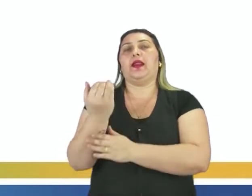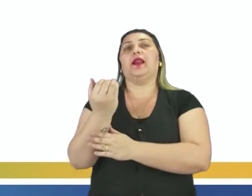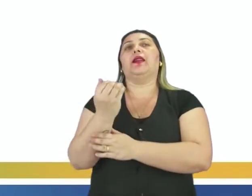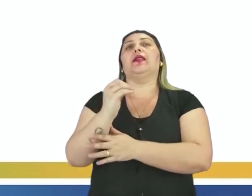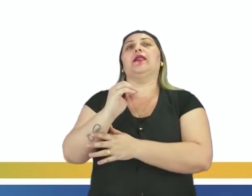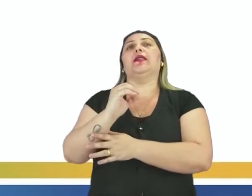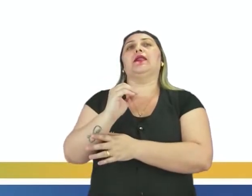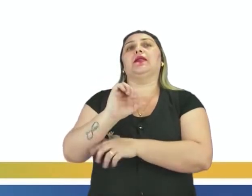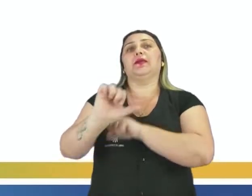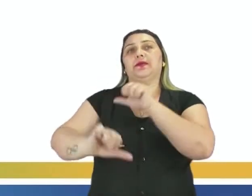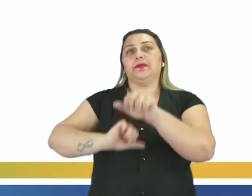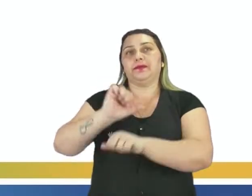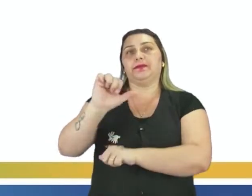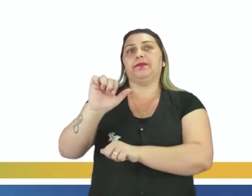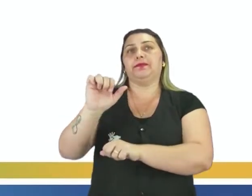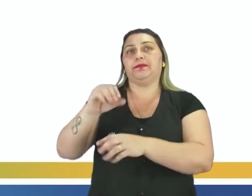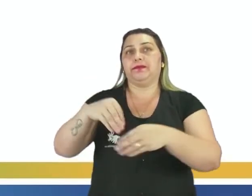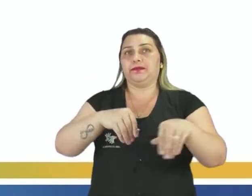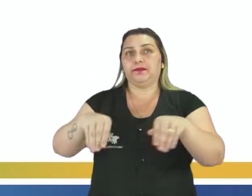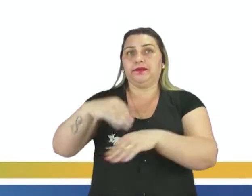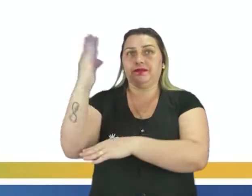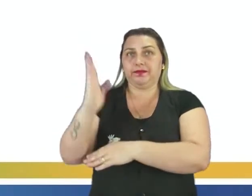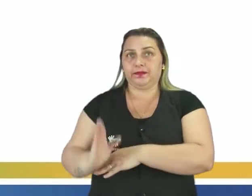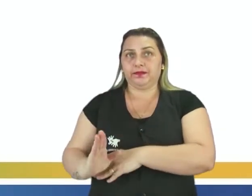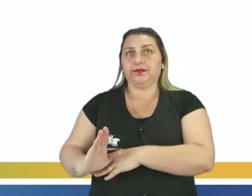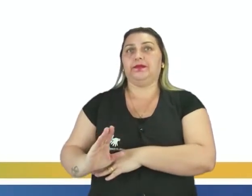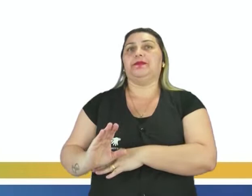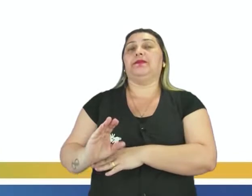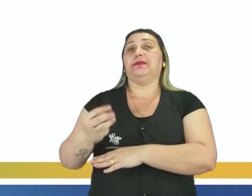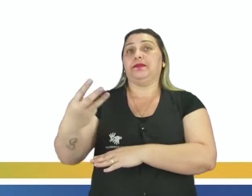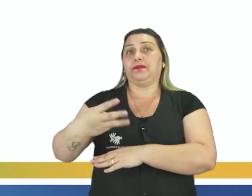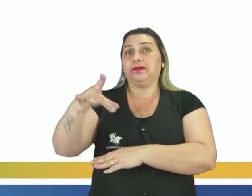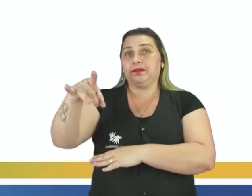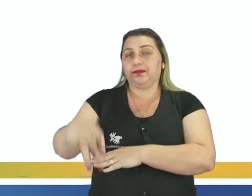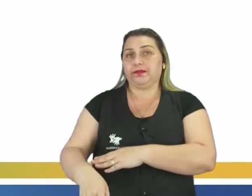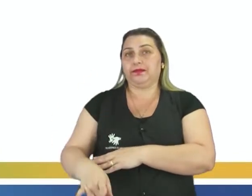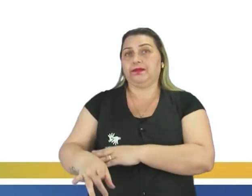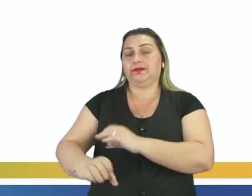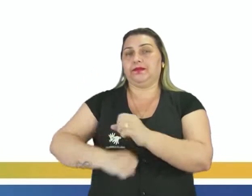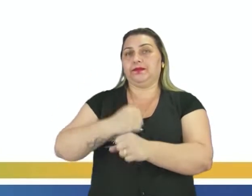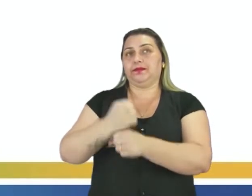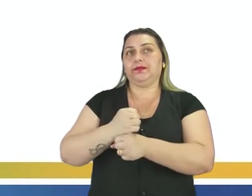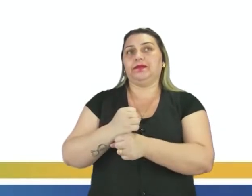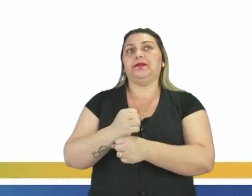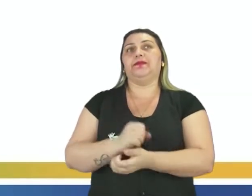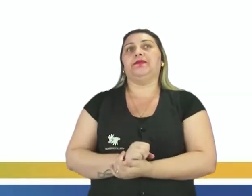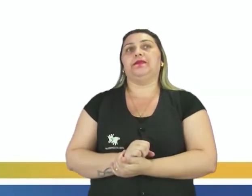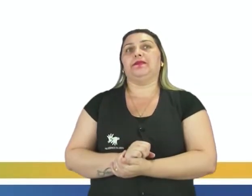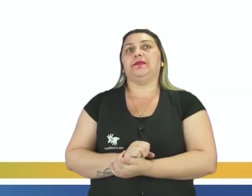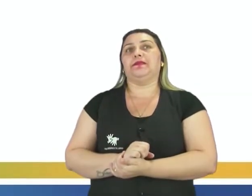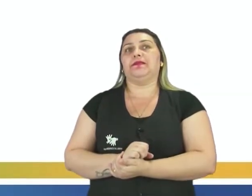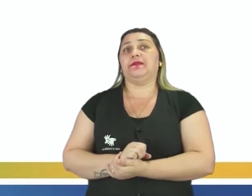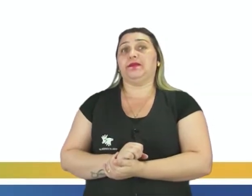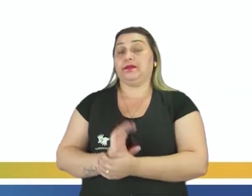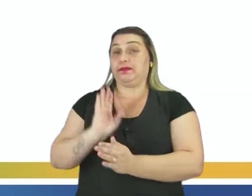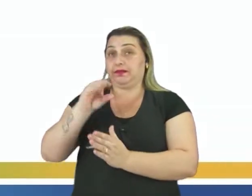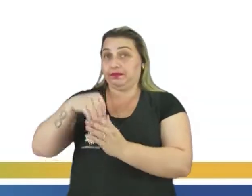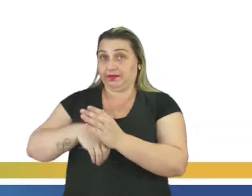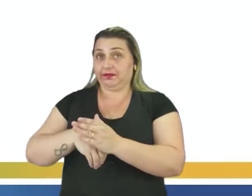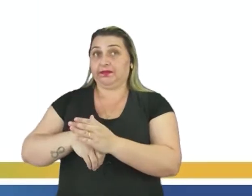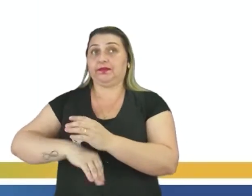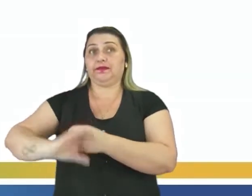A realização da reforma agrária brasileira ao longo das 3 últimas décadas. Então, Dentro das